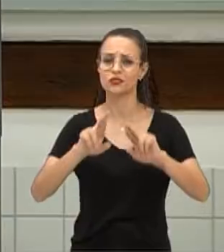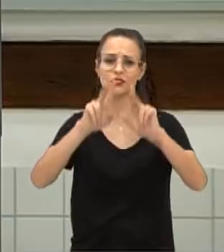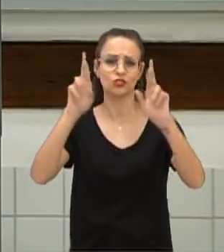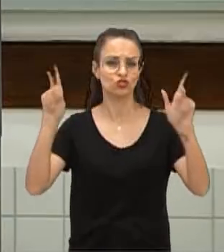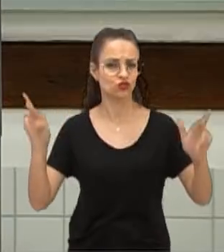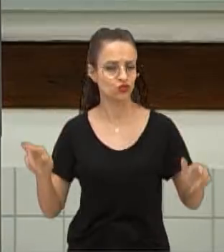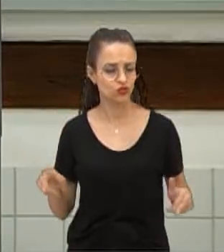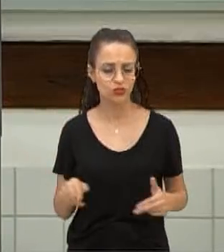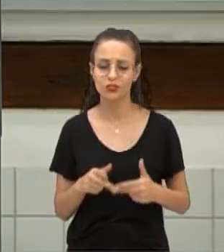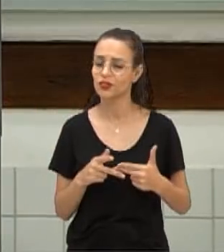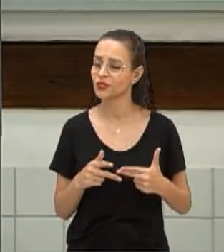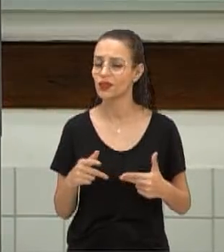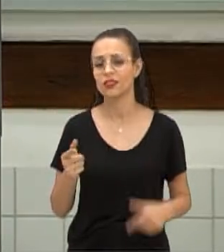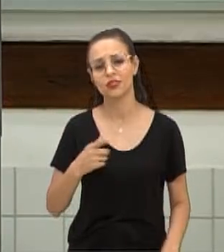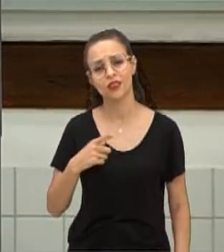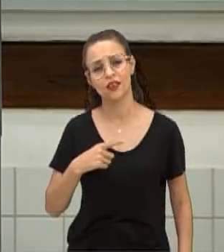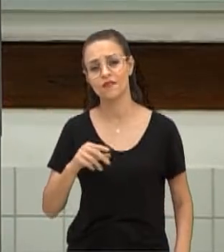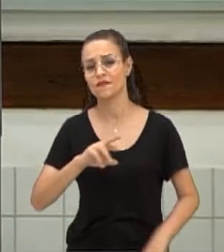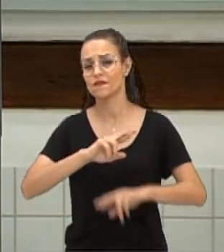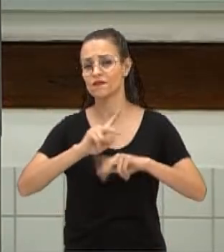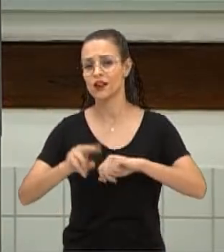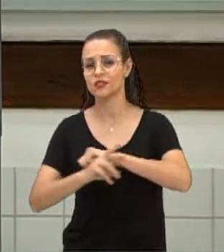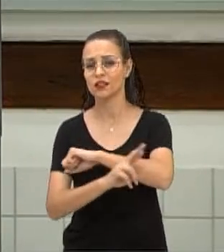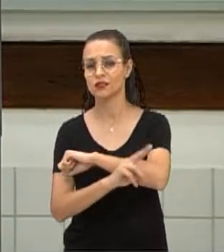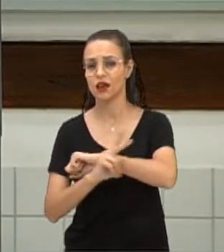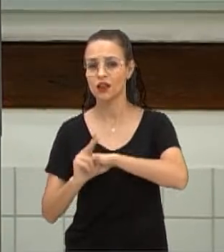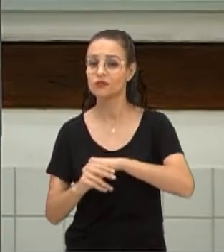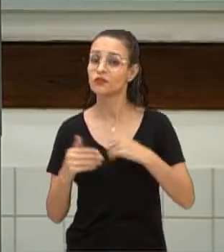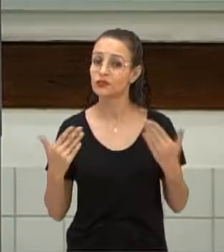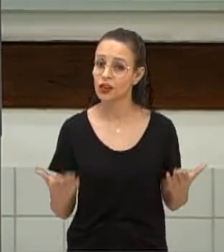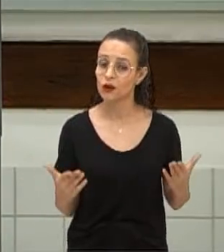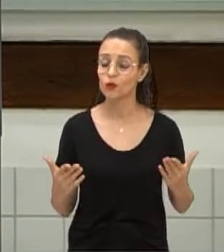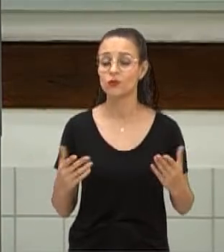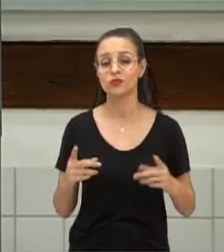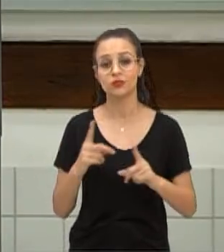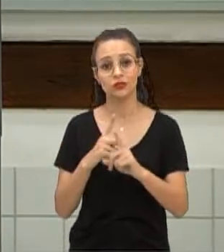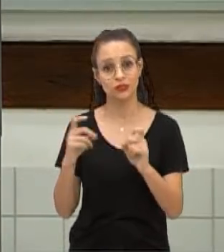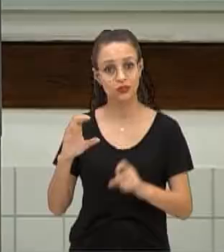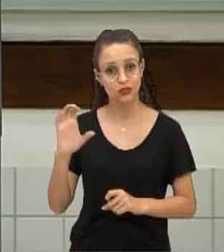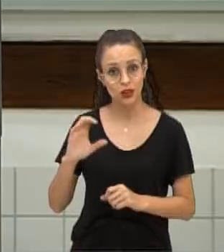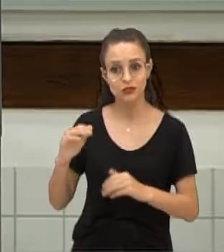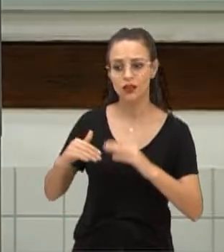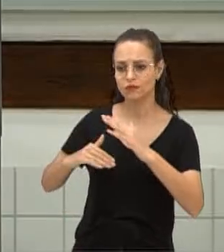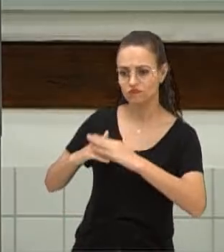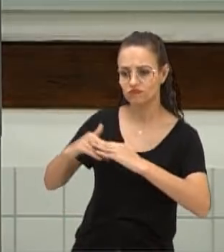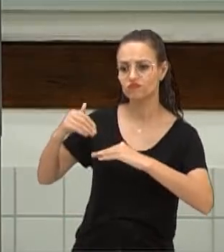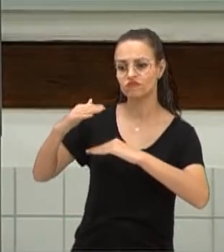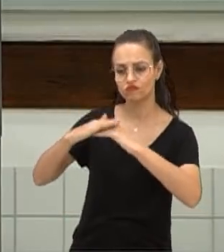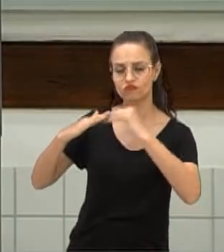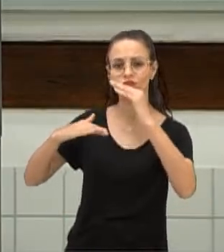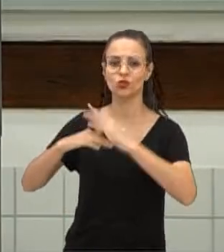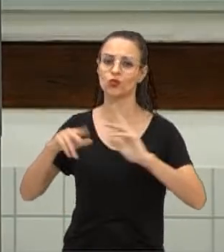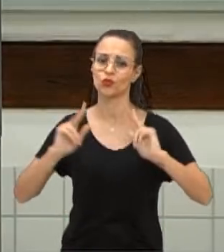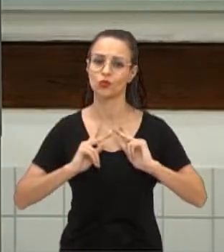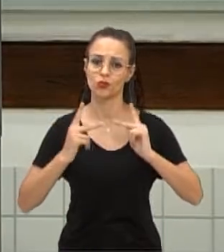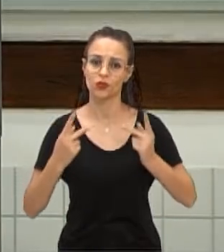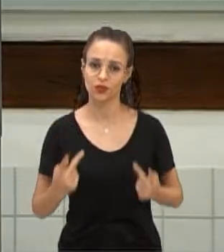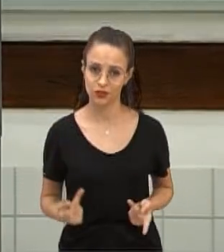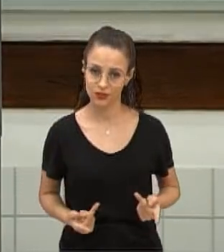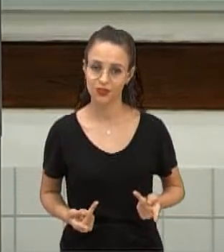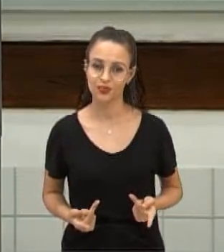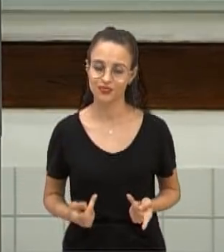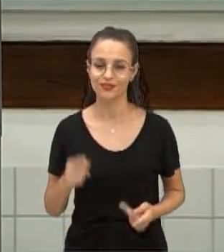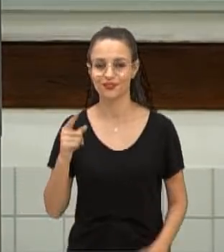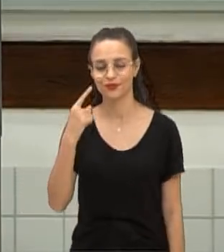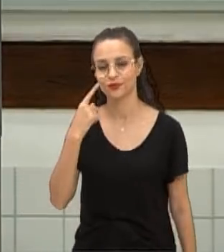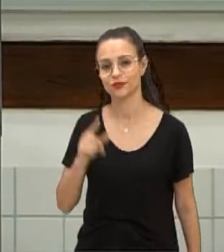de várias raças. Enfim, a ciência é uma construção humana. Beleza, gente? E se ela é uma construção humana, e vocês